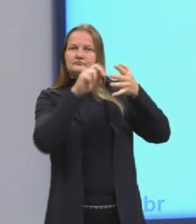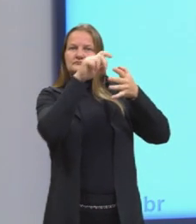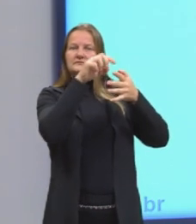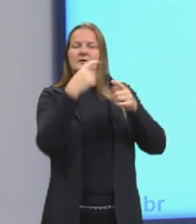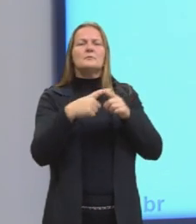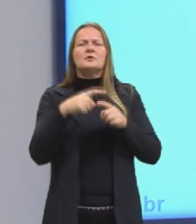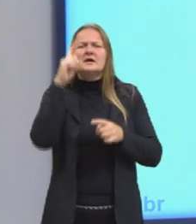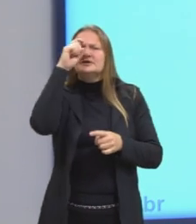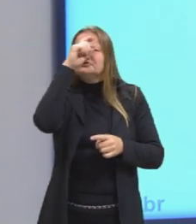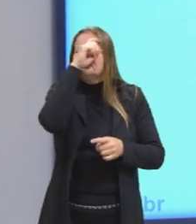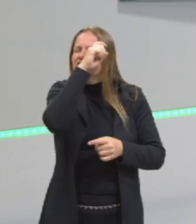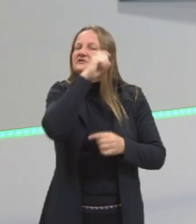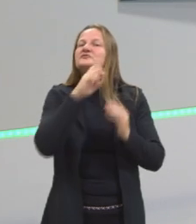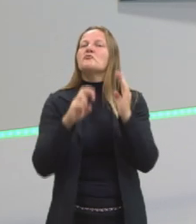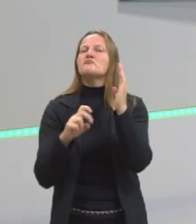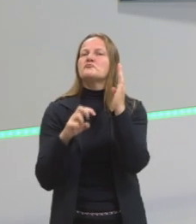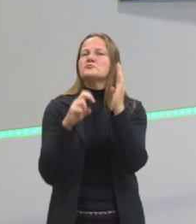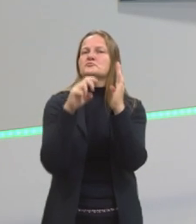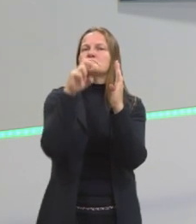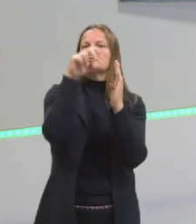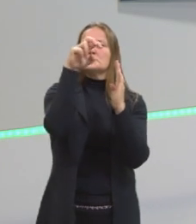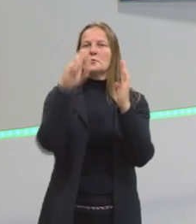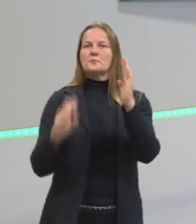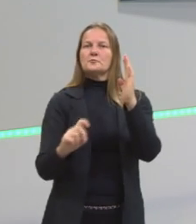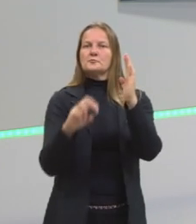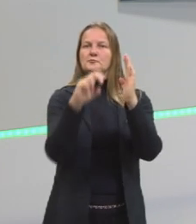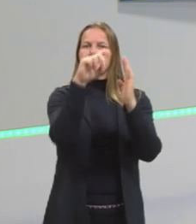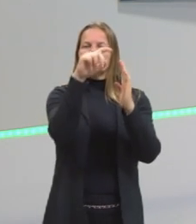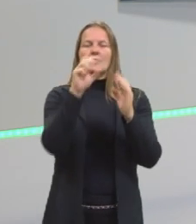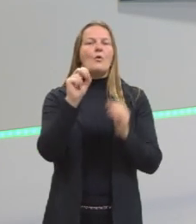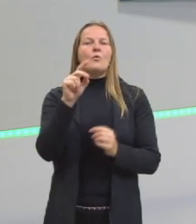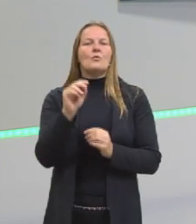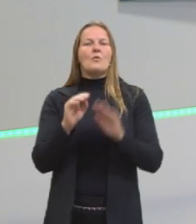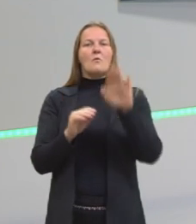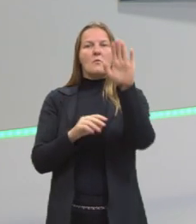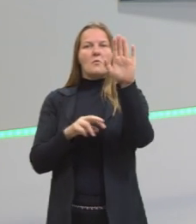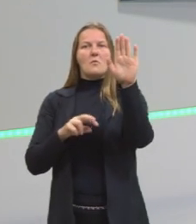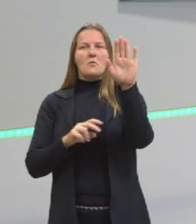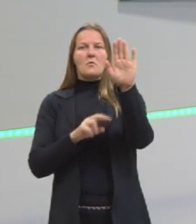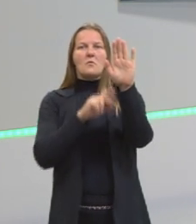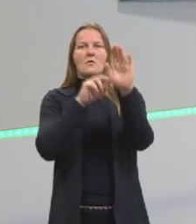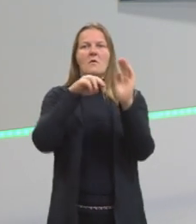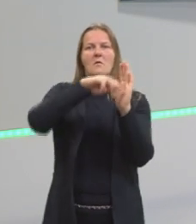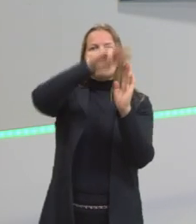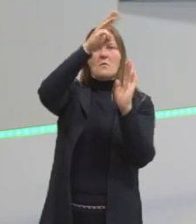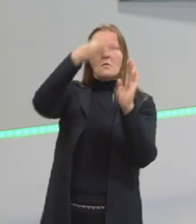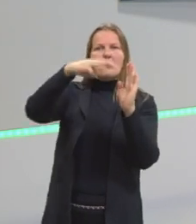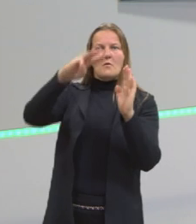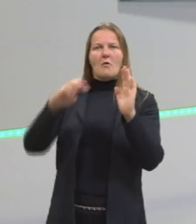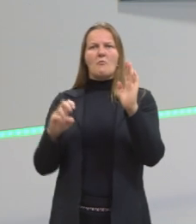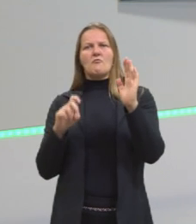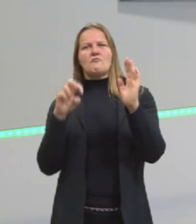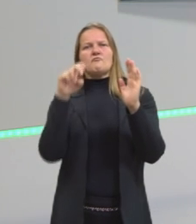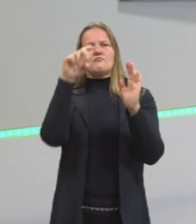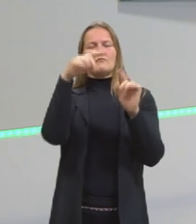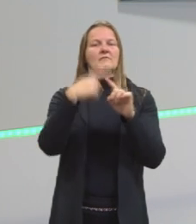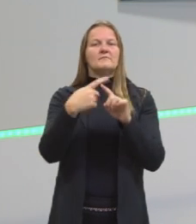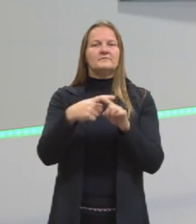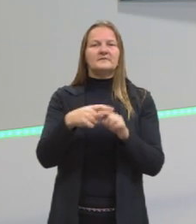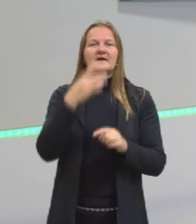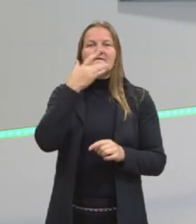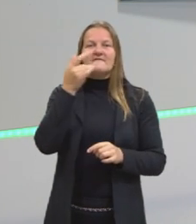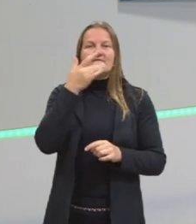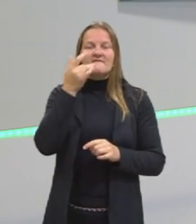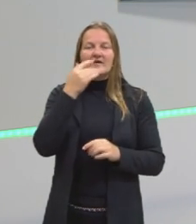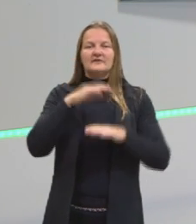dificuldade em subir escadas é o subir uma uma lombo morro né É muito mais fácil para